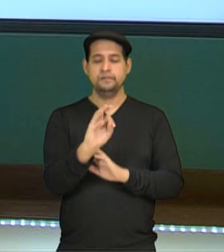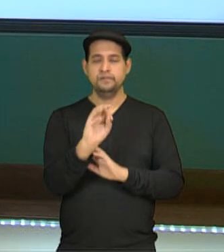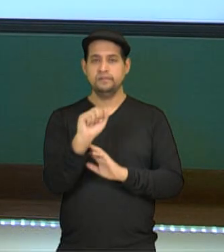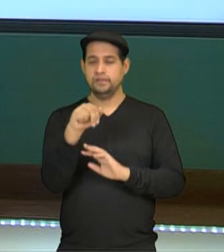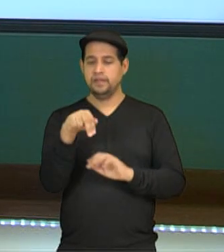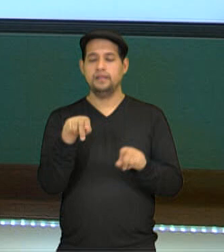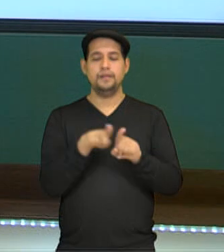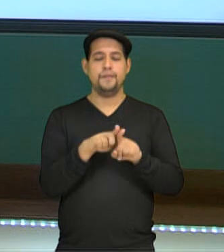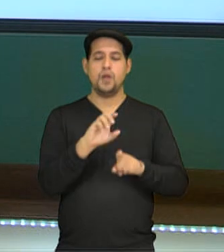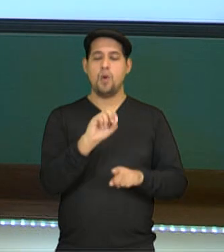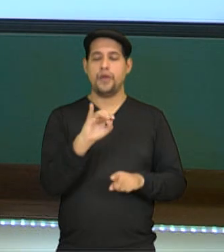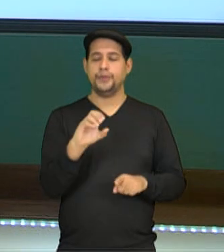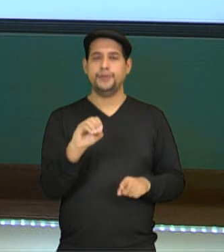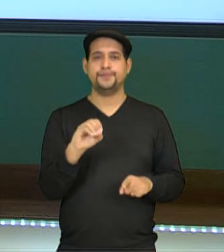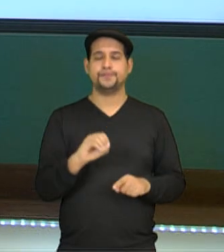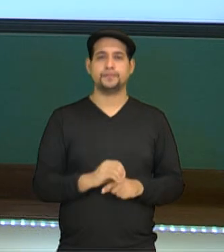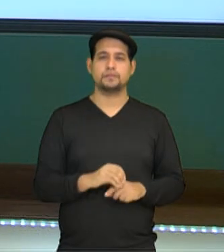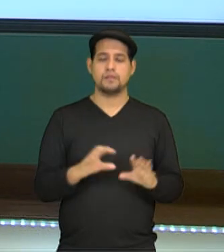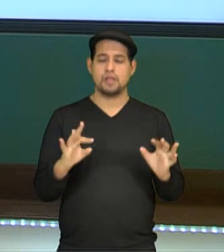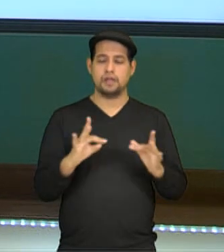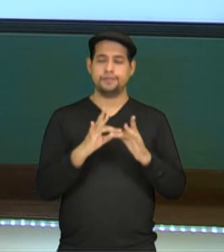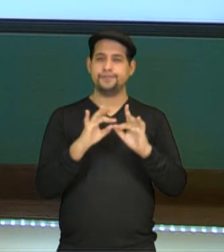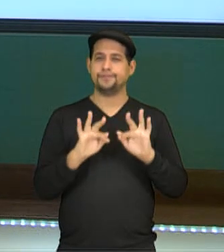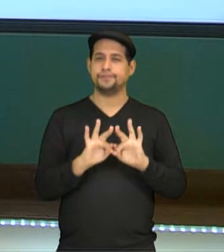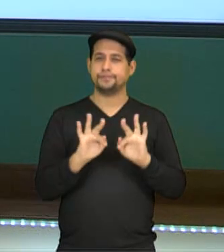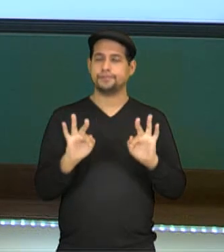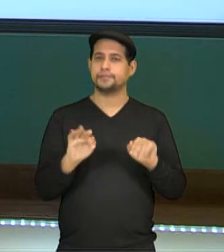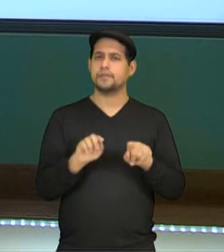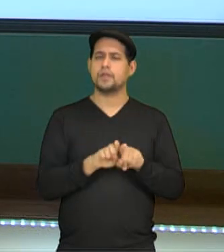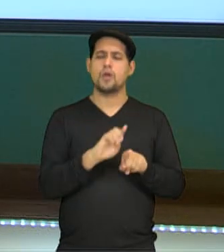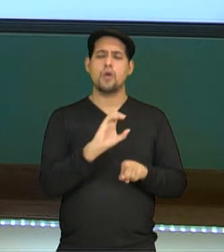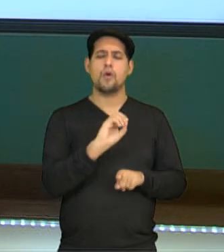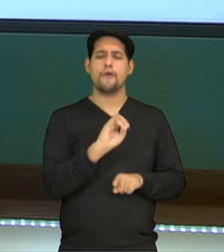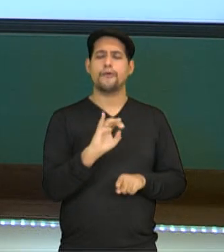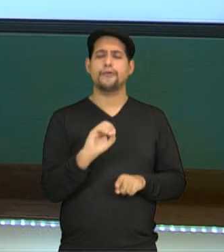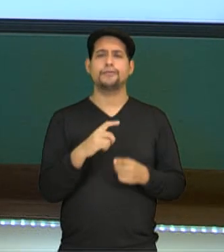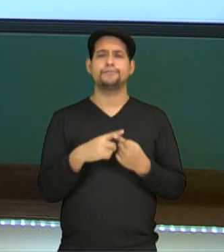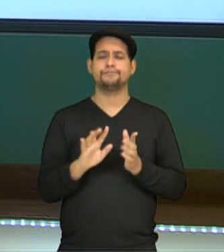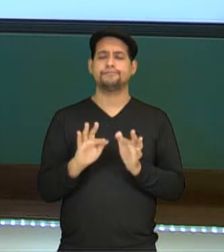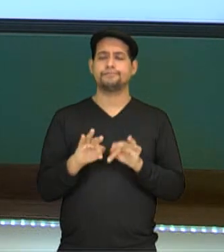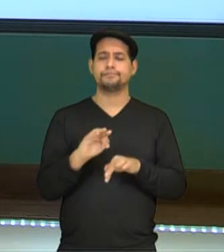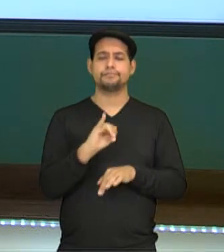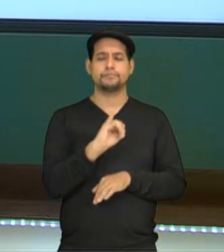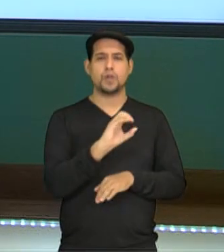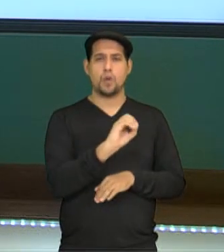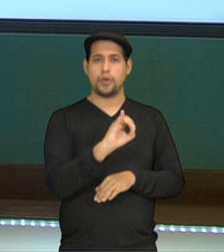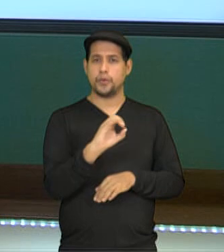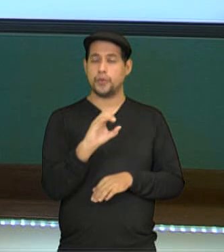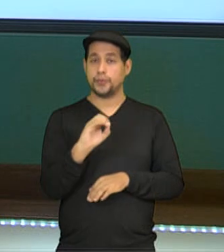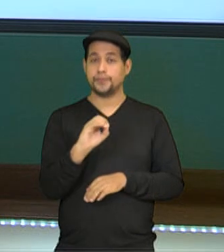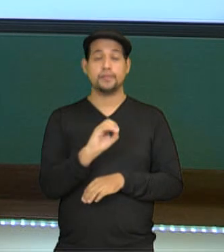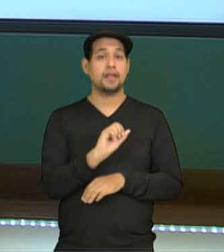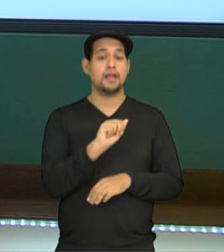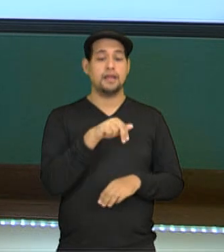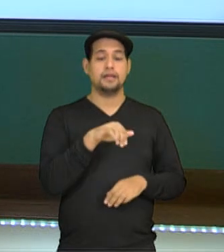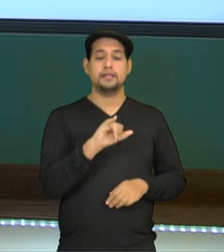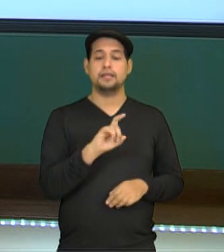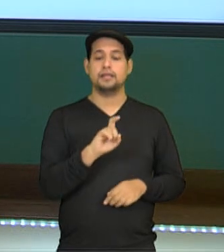e oico. AN de ligações simples. Oico, porque a terminação de anidridos é oico.